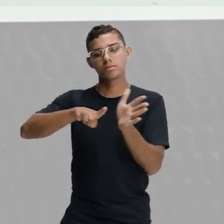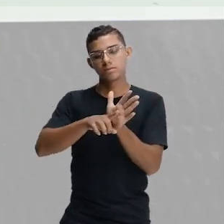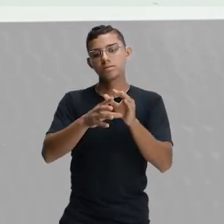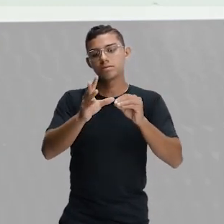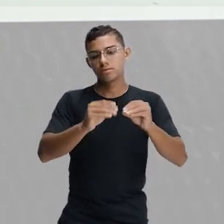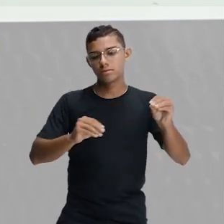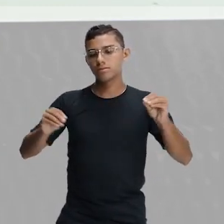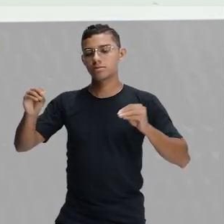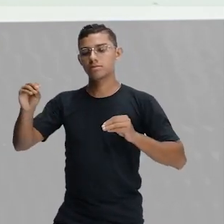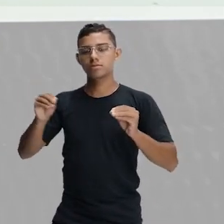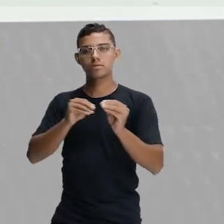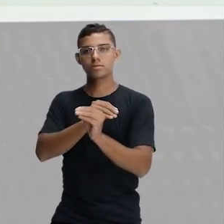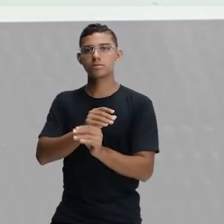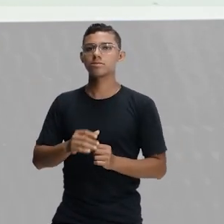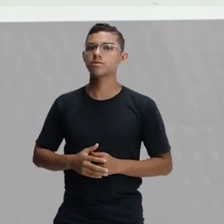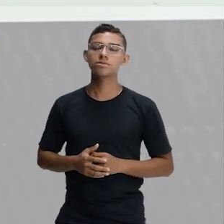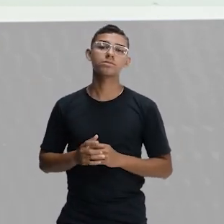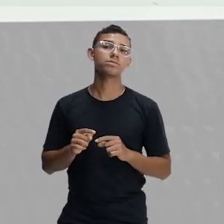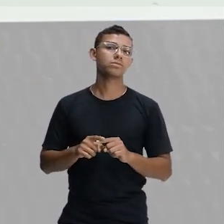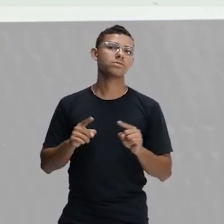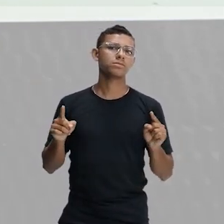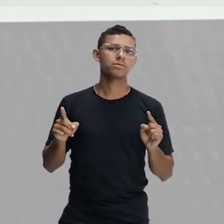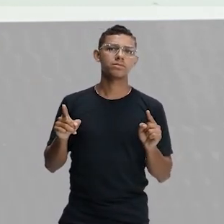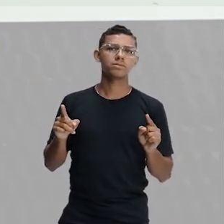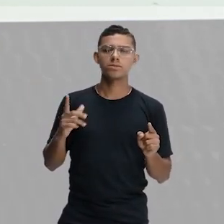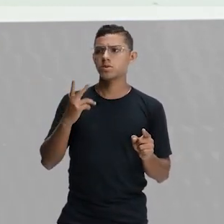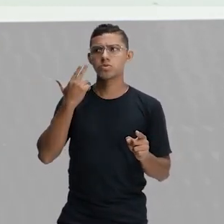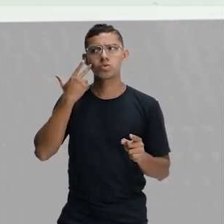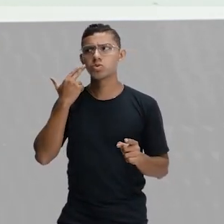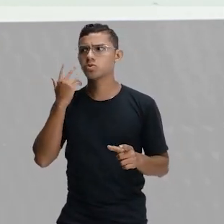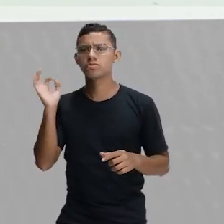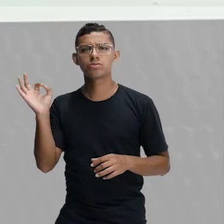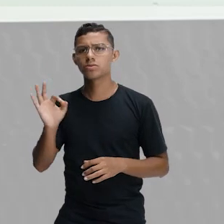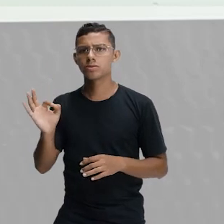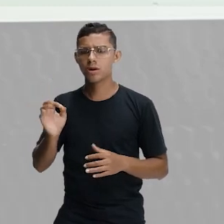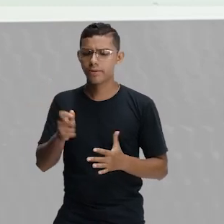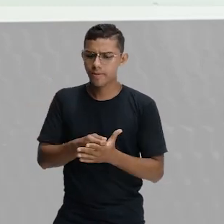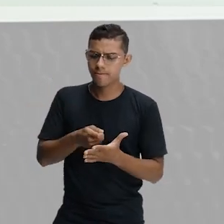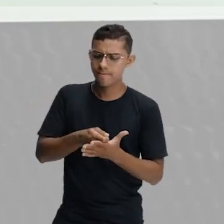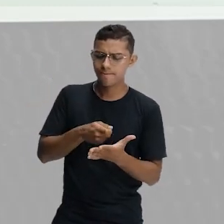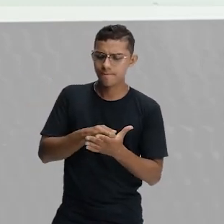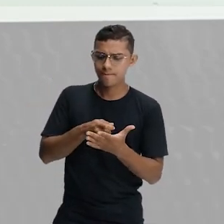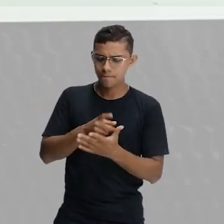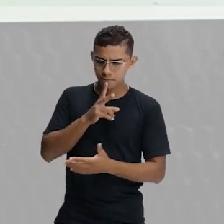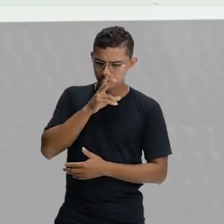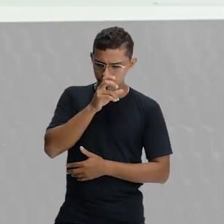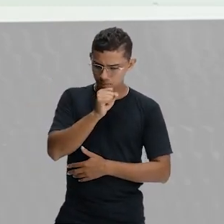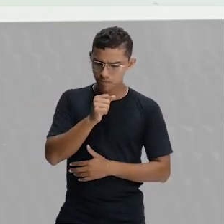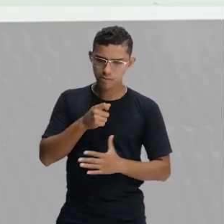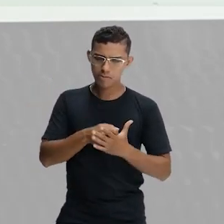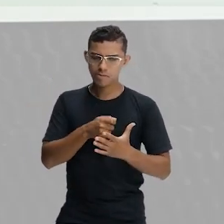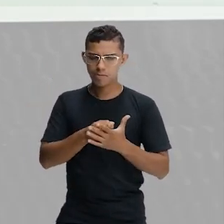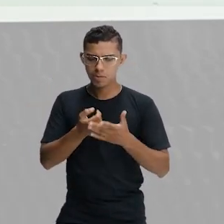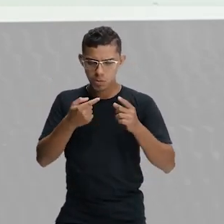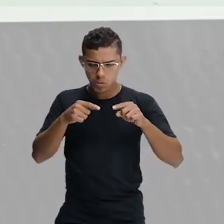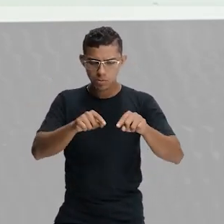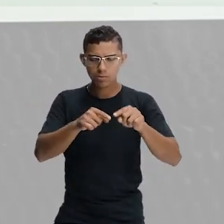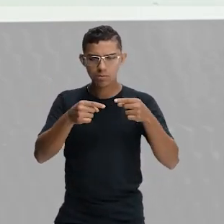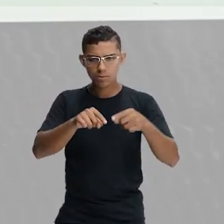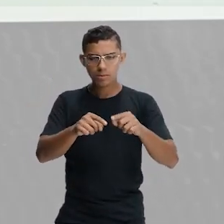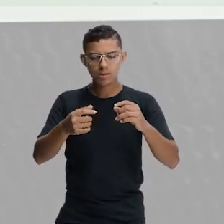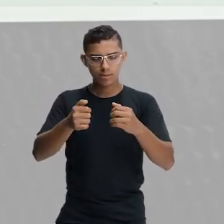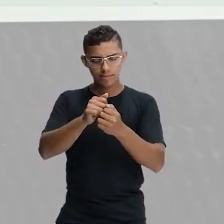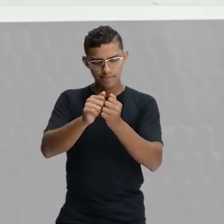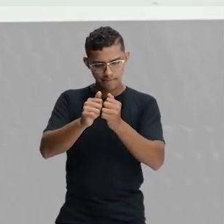Certo? Só que esse fluxo ele não é espontâneo. Né? Nós estamos forçando ali, porque nós estamos esfregando, né? Nós estamos atritando